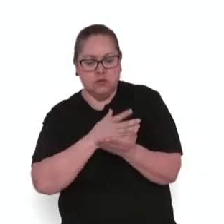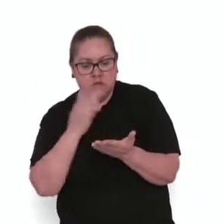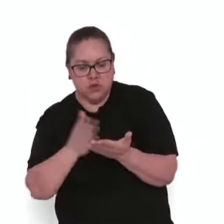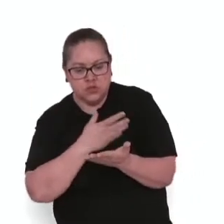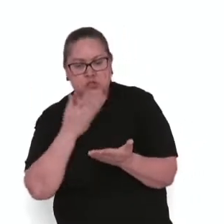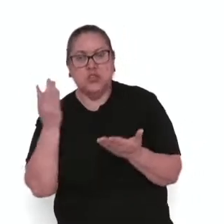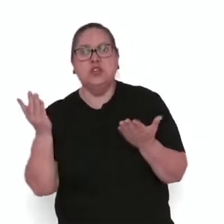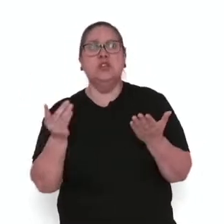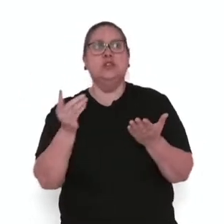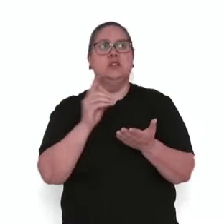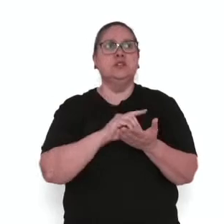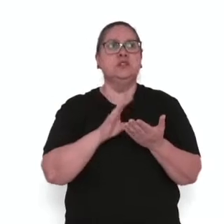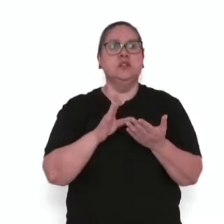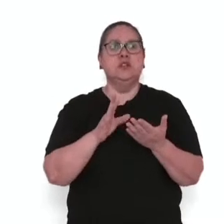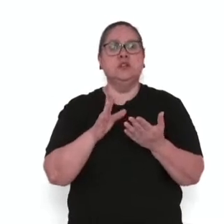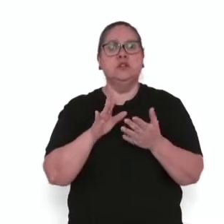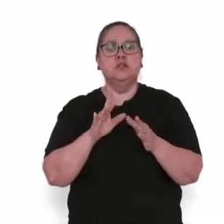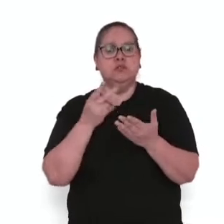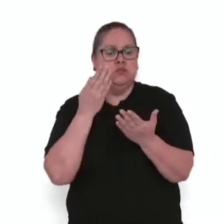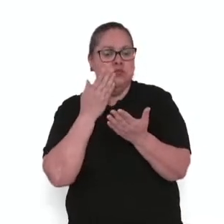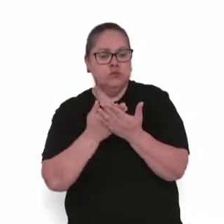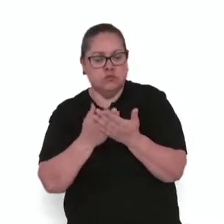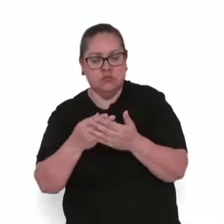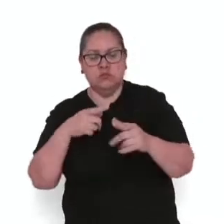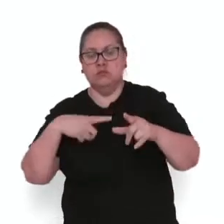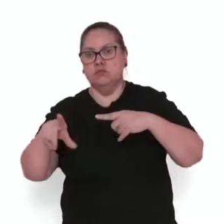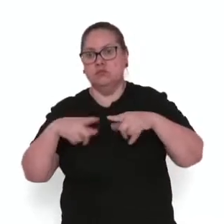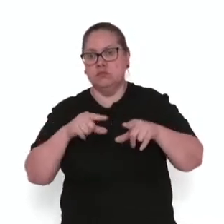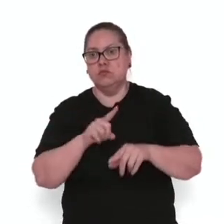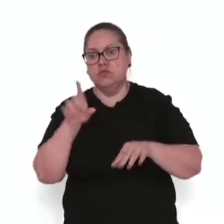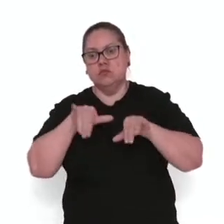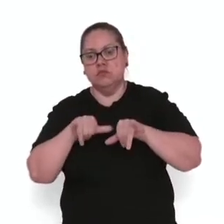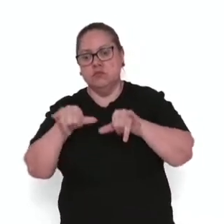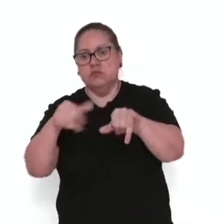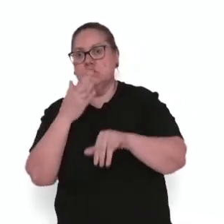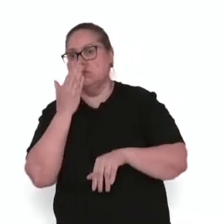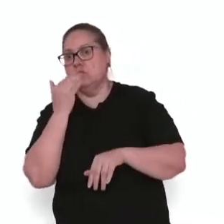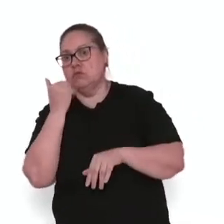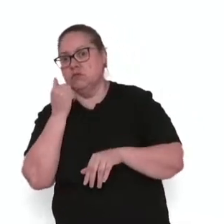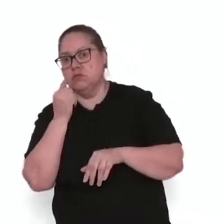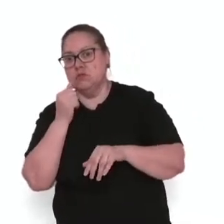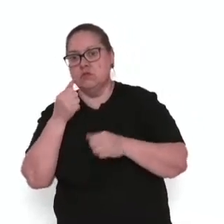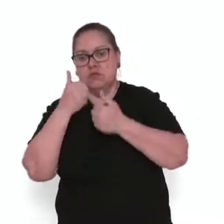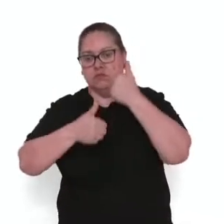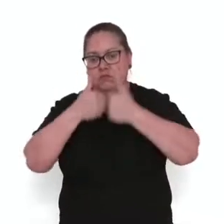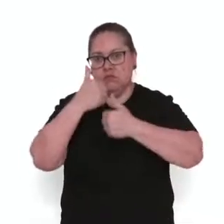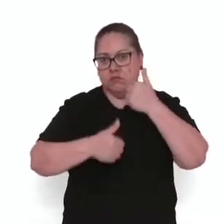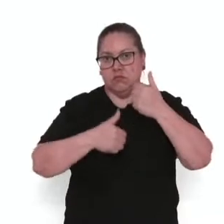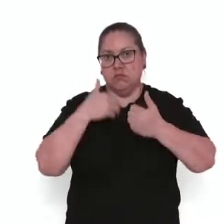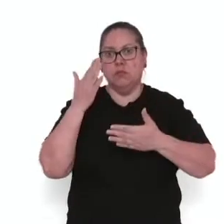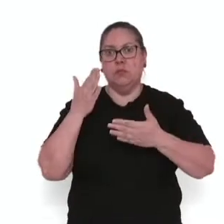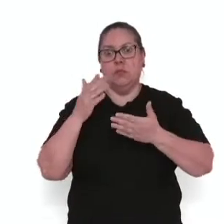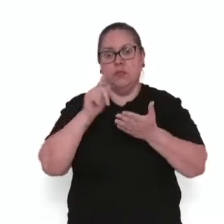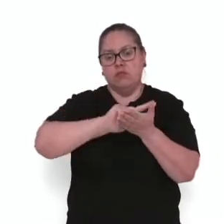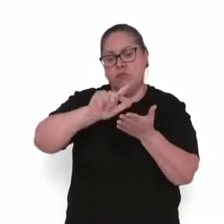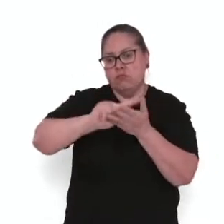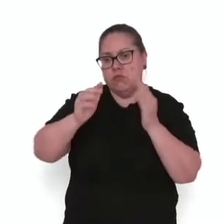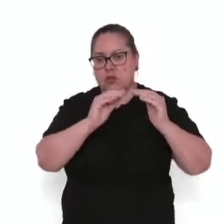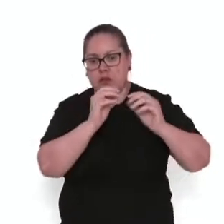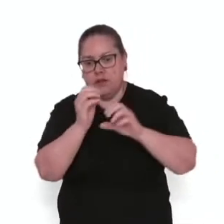se organizar? Estudar, trabalhar, ir ao mercado, almoçar, praticar esportes, limpar a